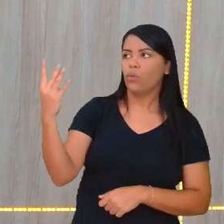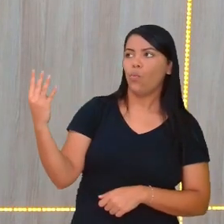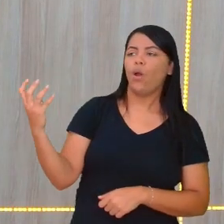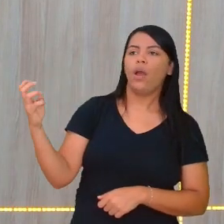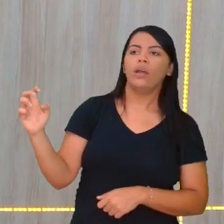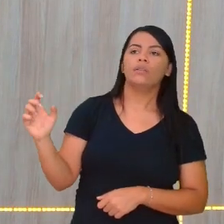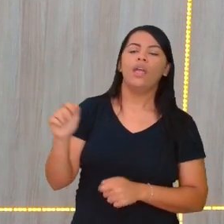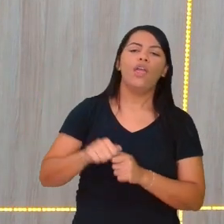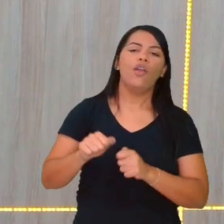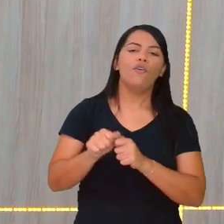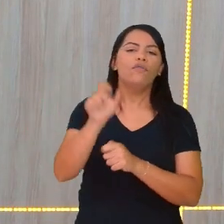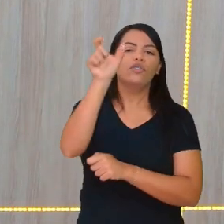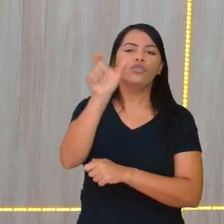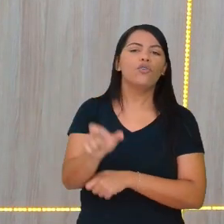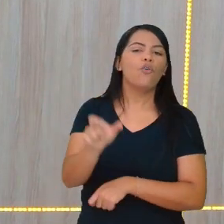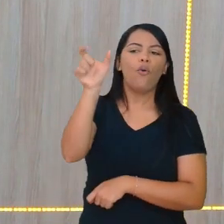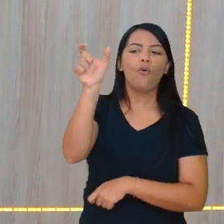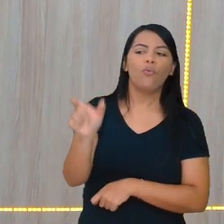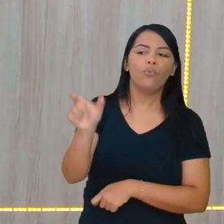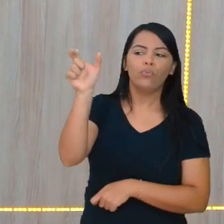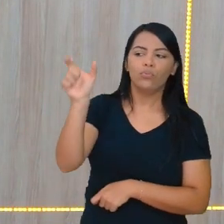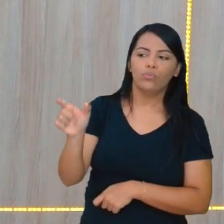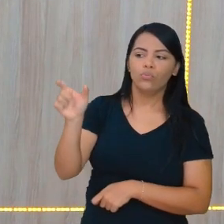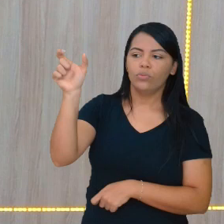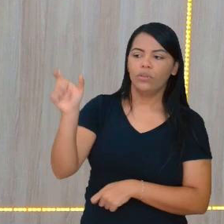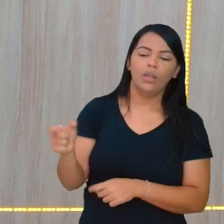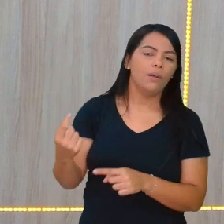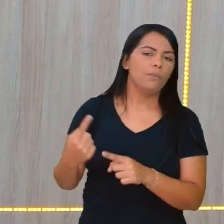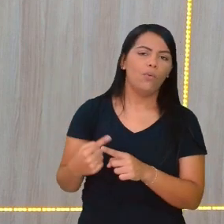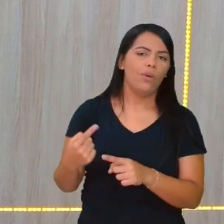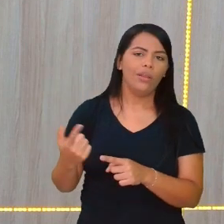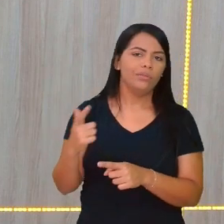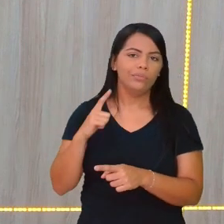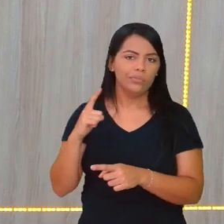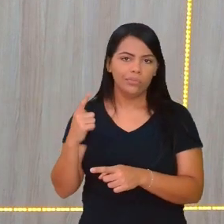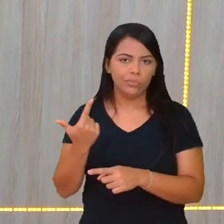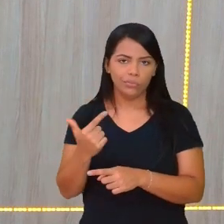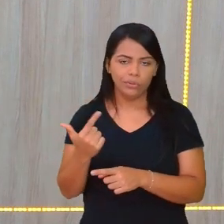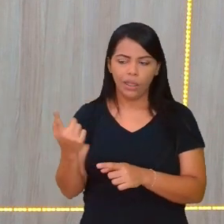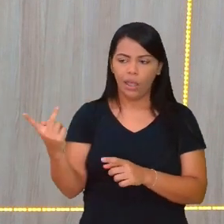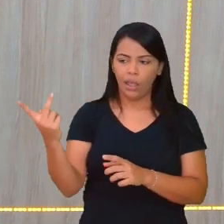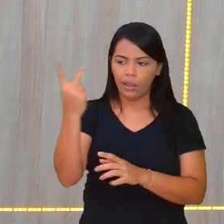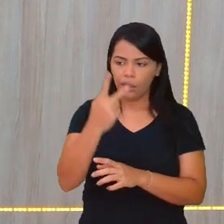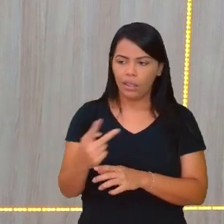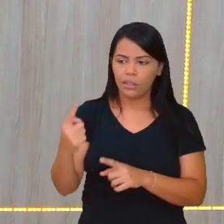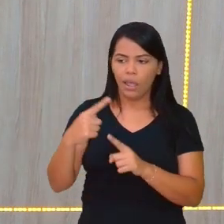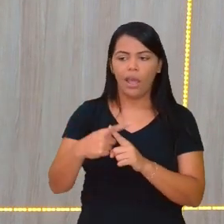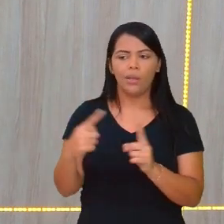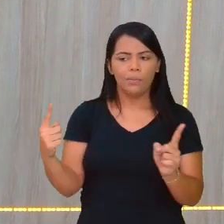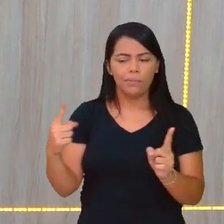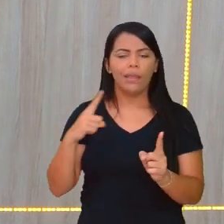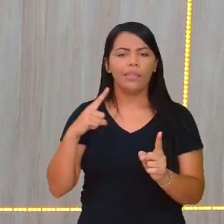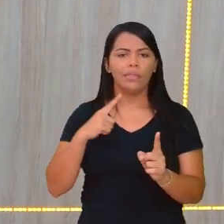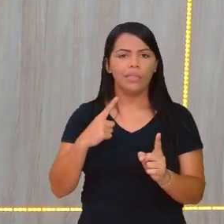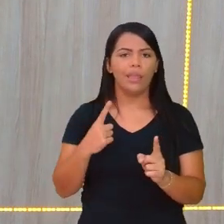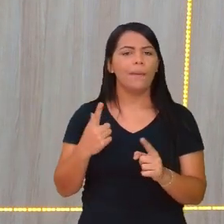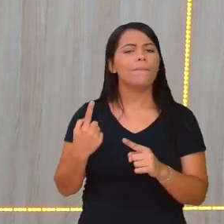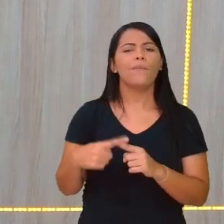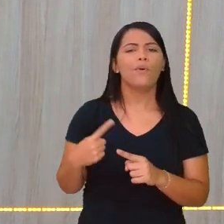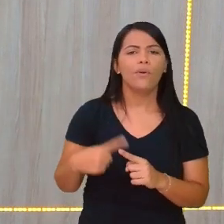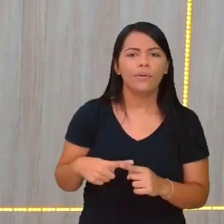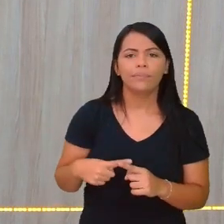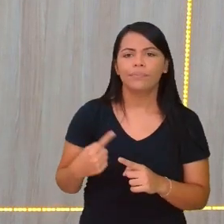as colunas, porque não está desenhada a coluna aqui da tabela, mas existe. Para quê? Para